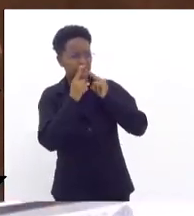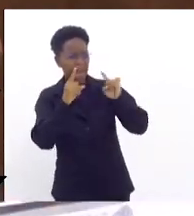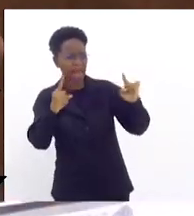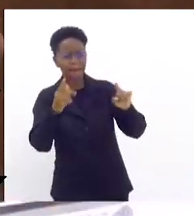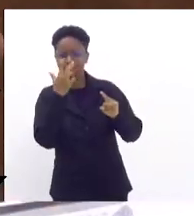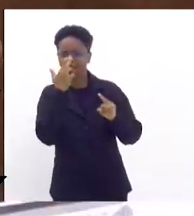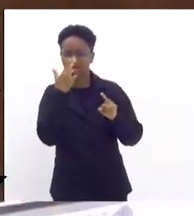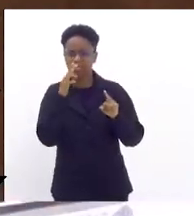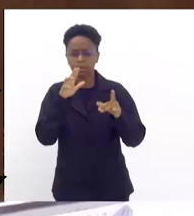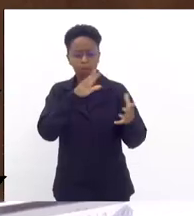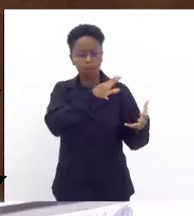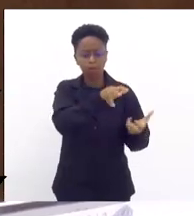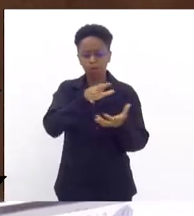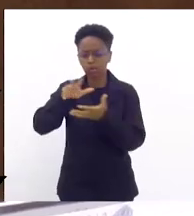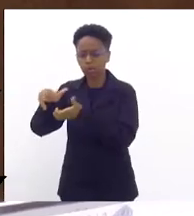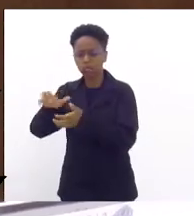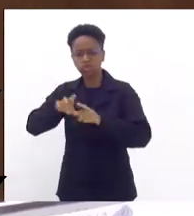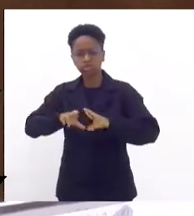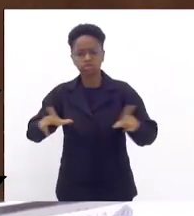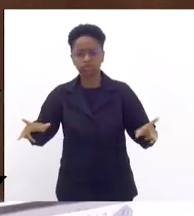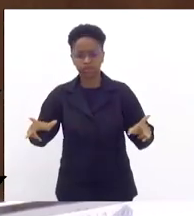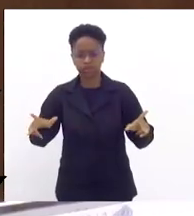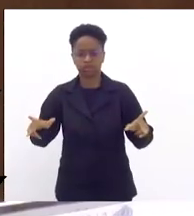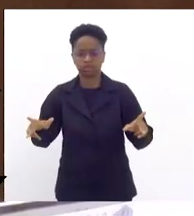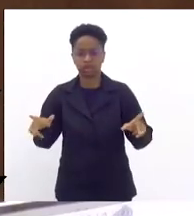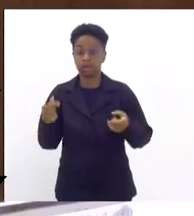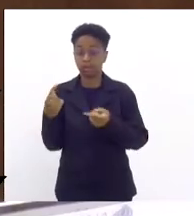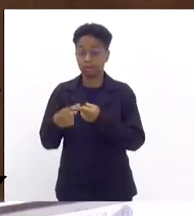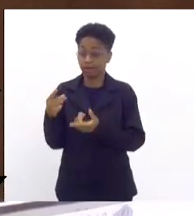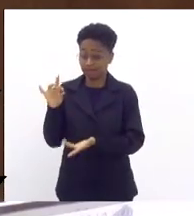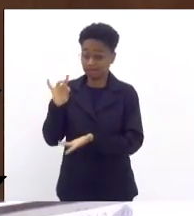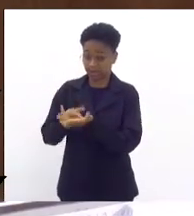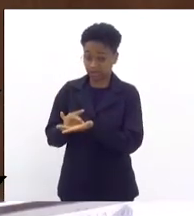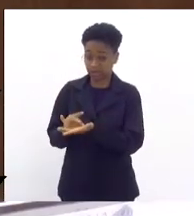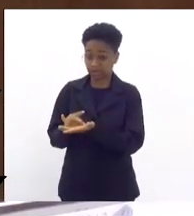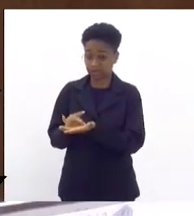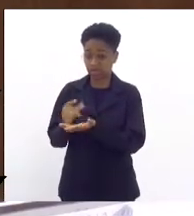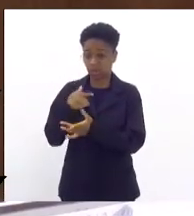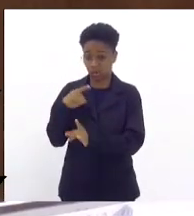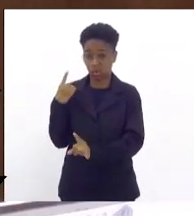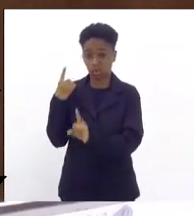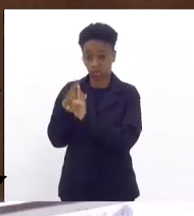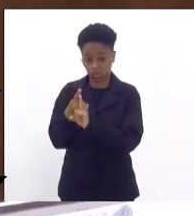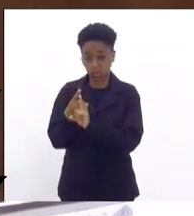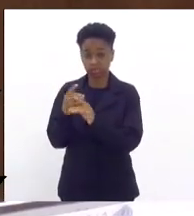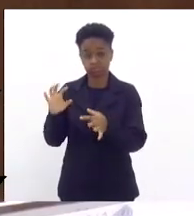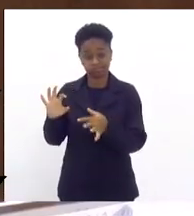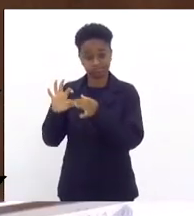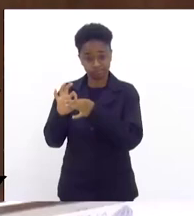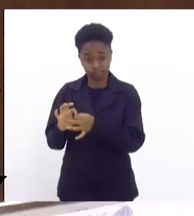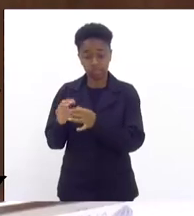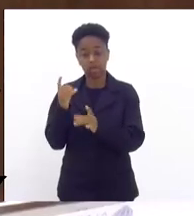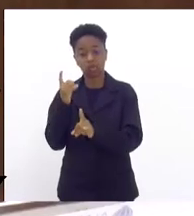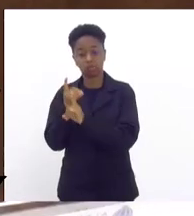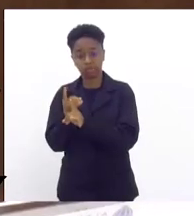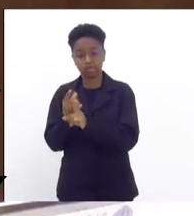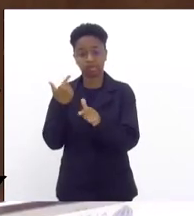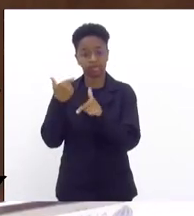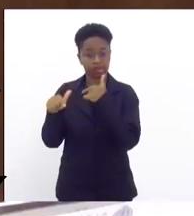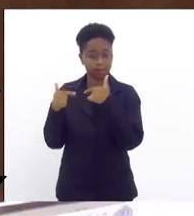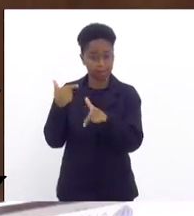dois mundos. Parece que eu vivo em dois mundos. Porque, na realidade, eu encontrei parceria,